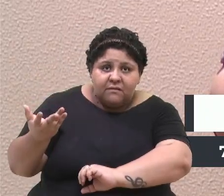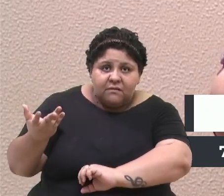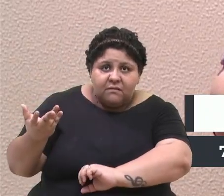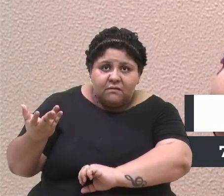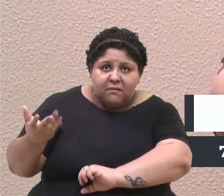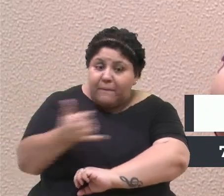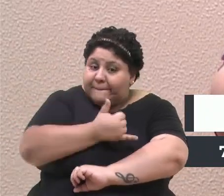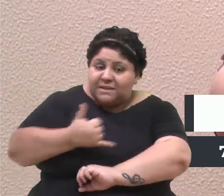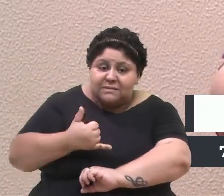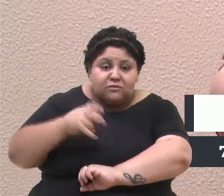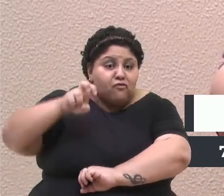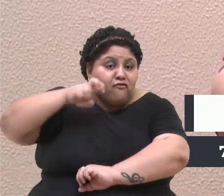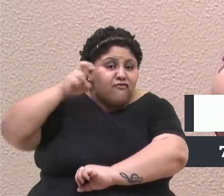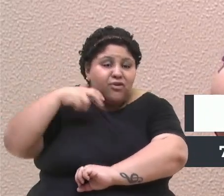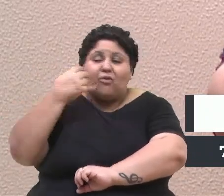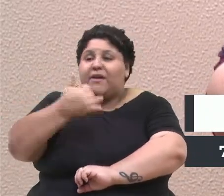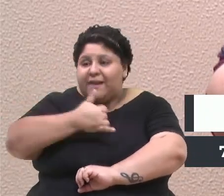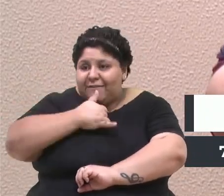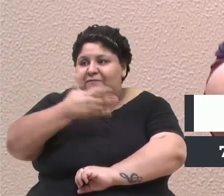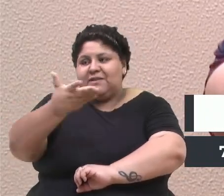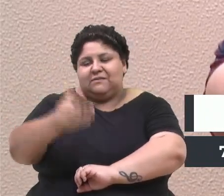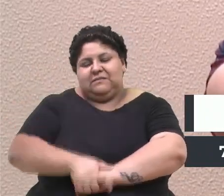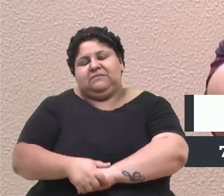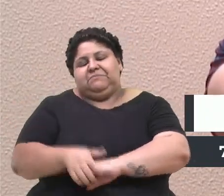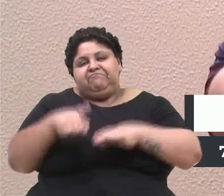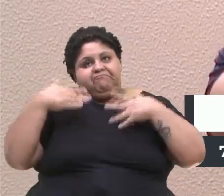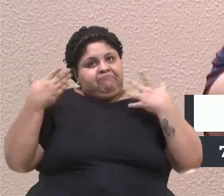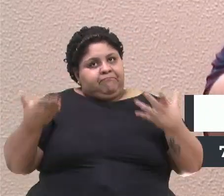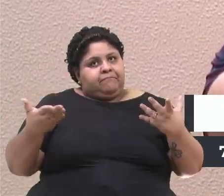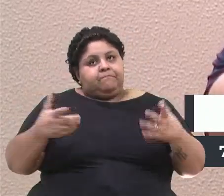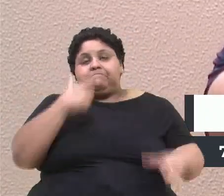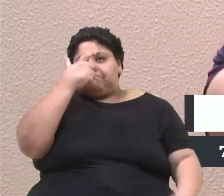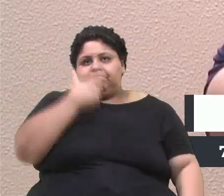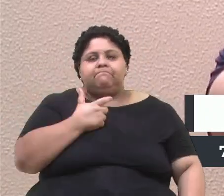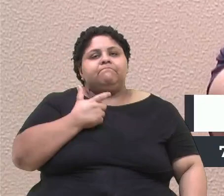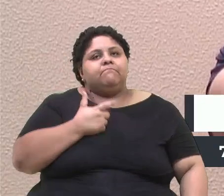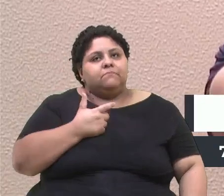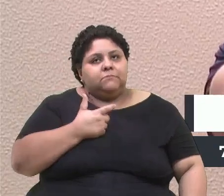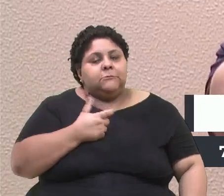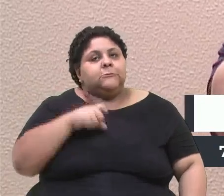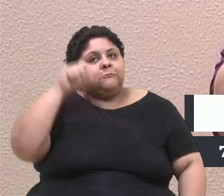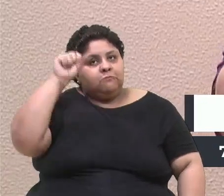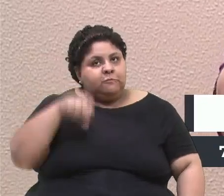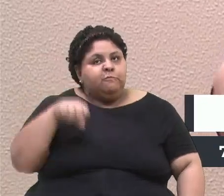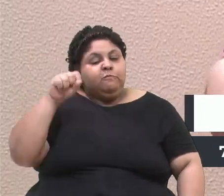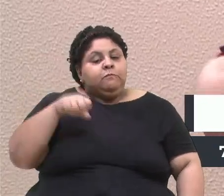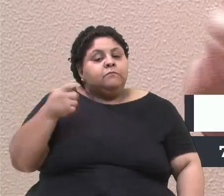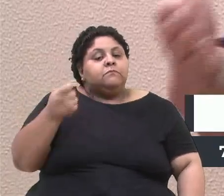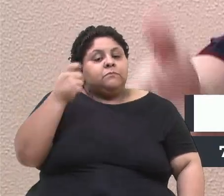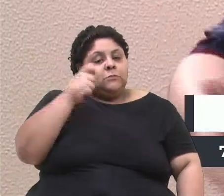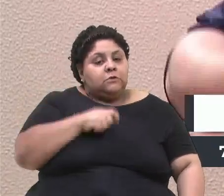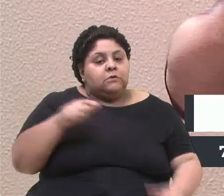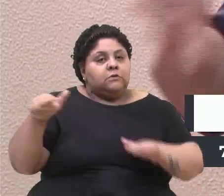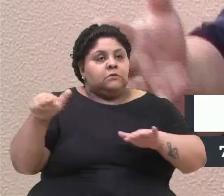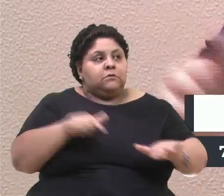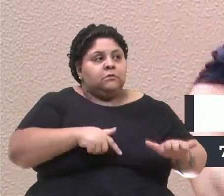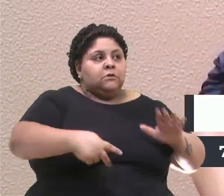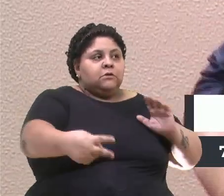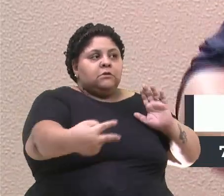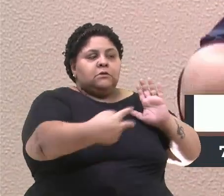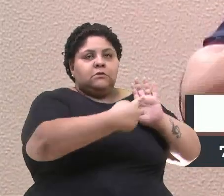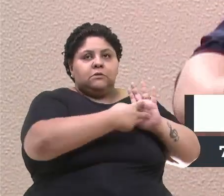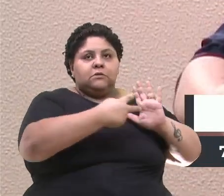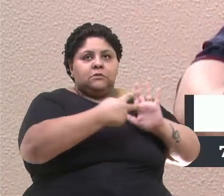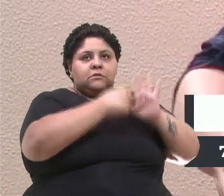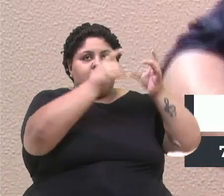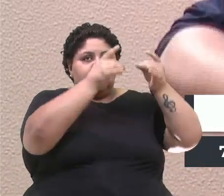vergonha, infelizmente. Então, acho que realmente precisa de uma semana de atenção especial à